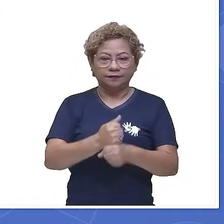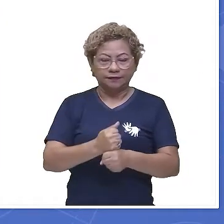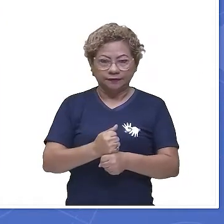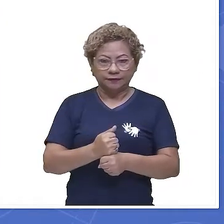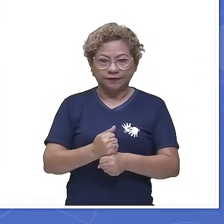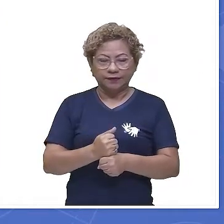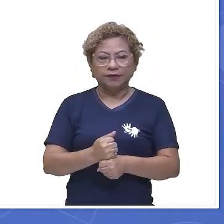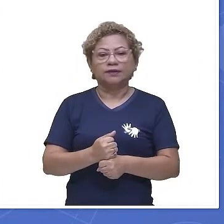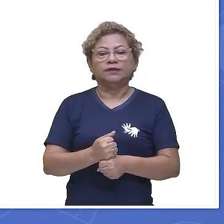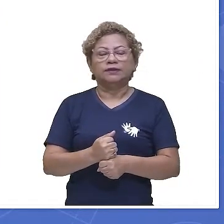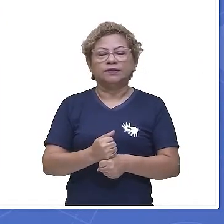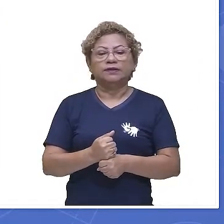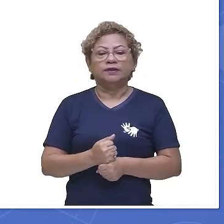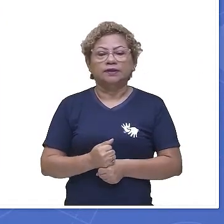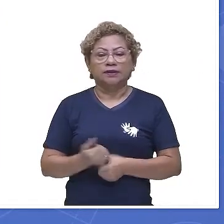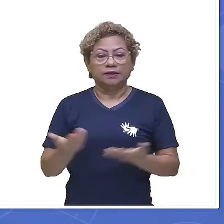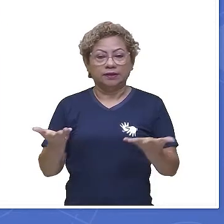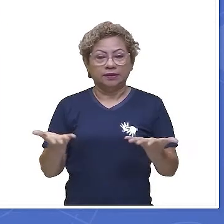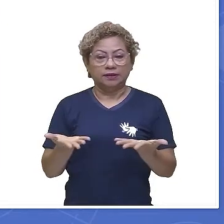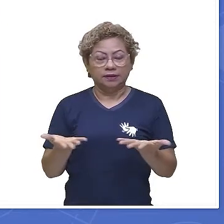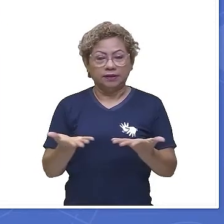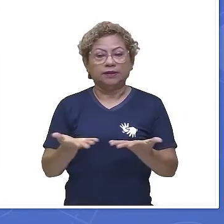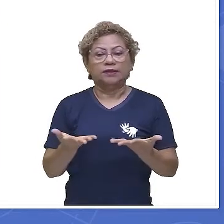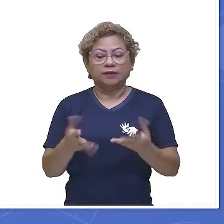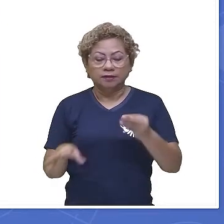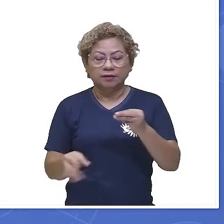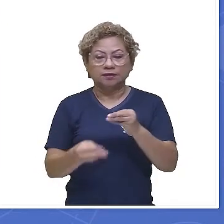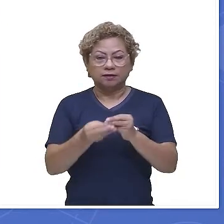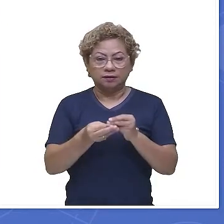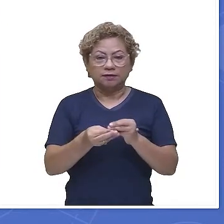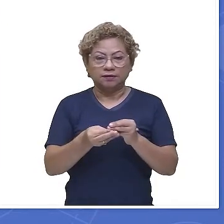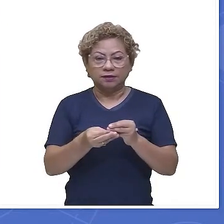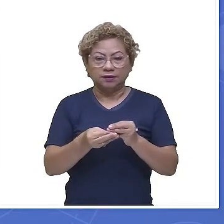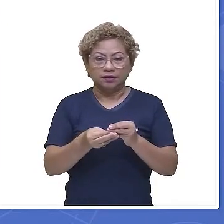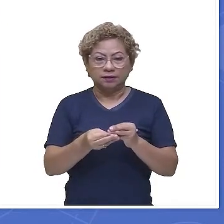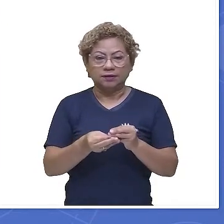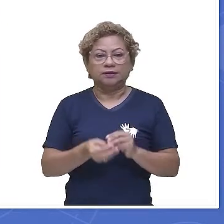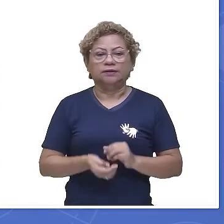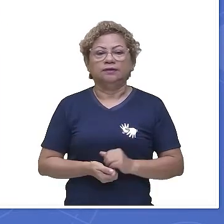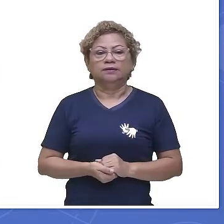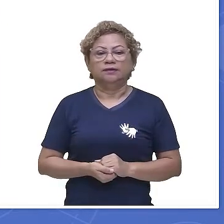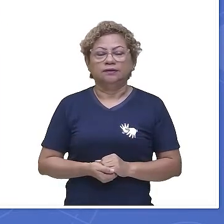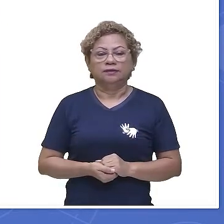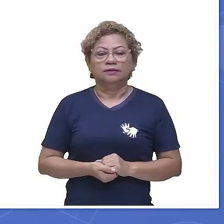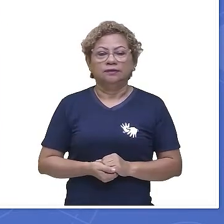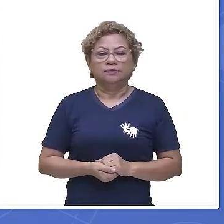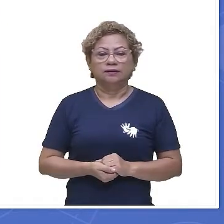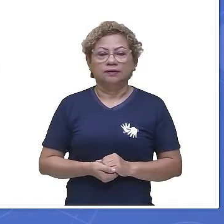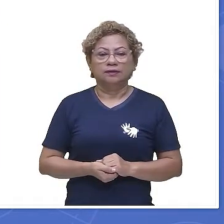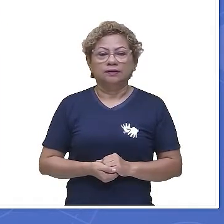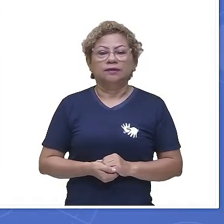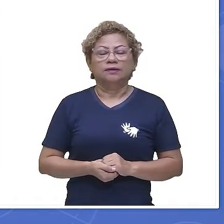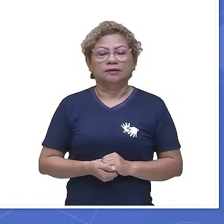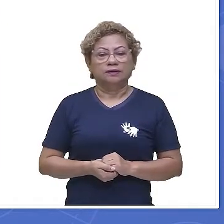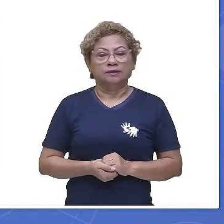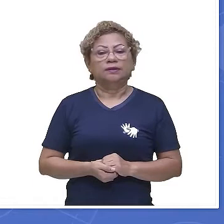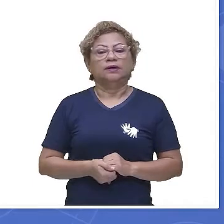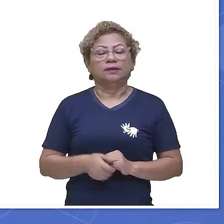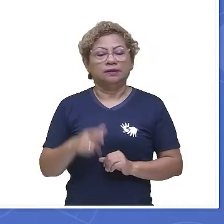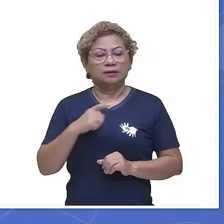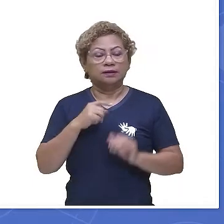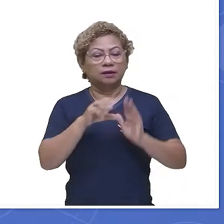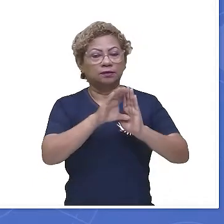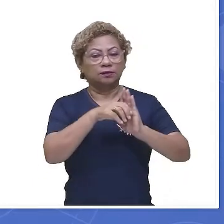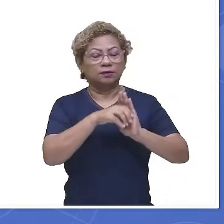física moderna, que também faz parte da física, e ela é uma definição, né, de conceitos